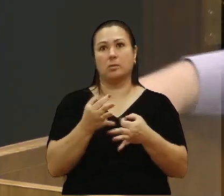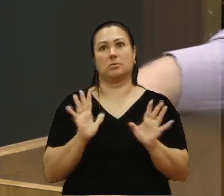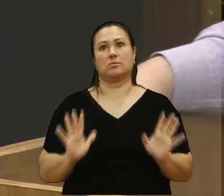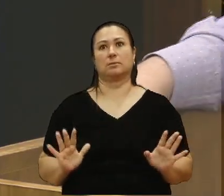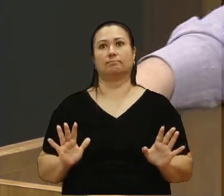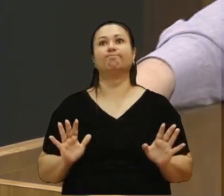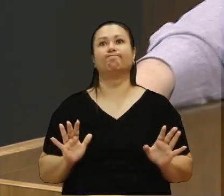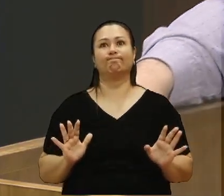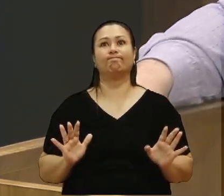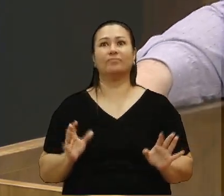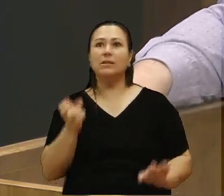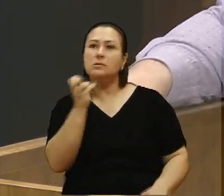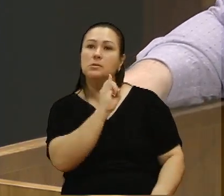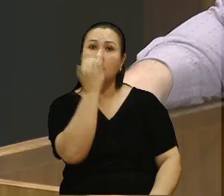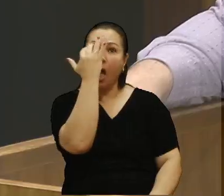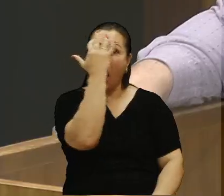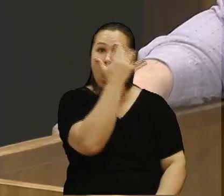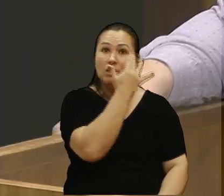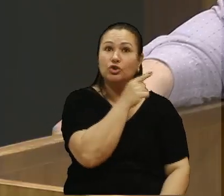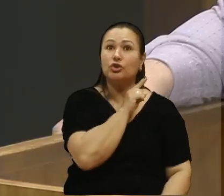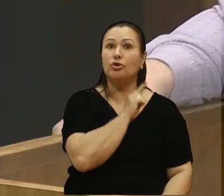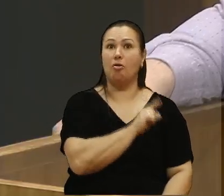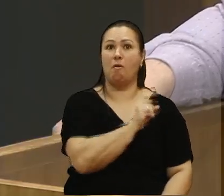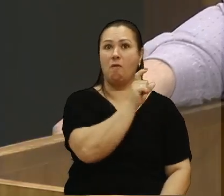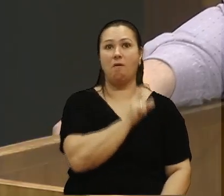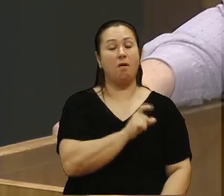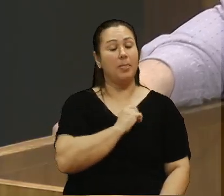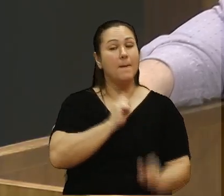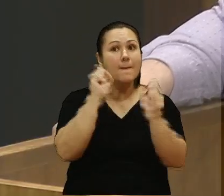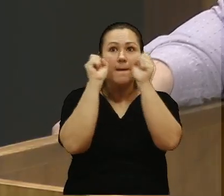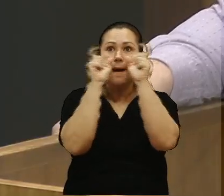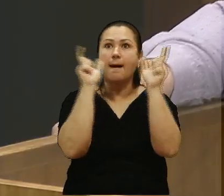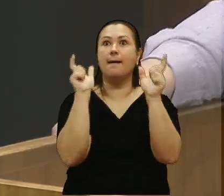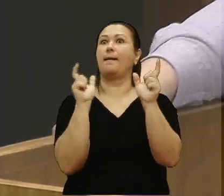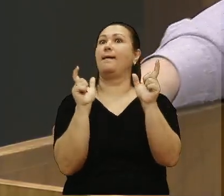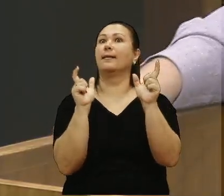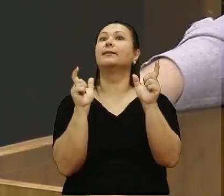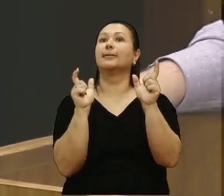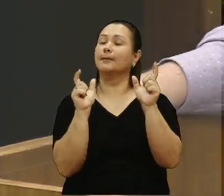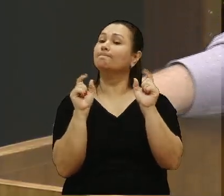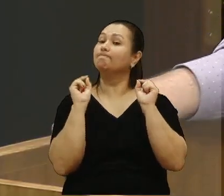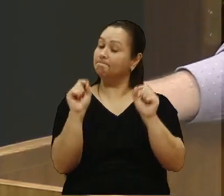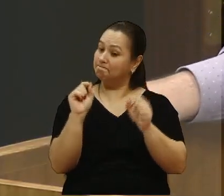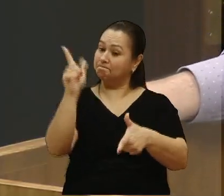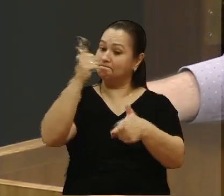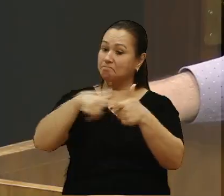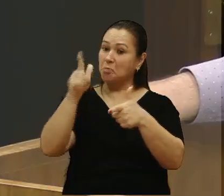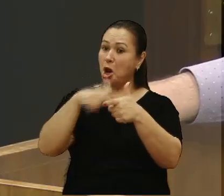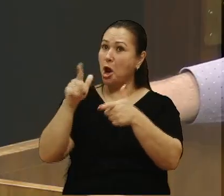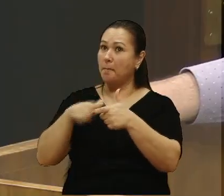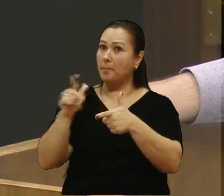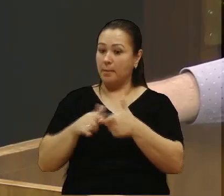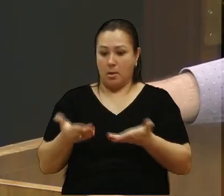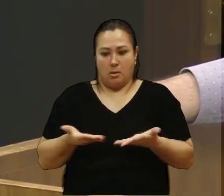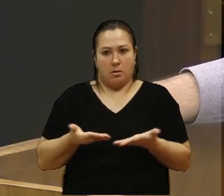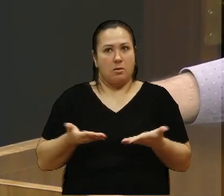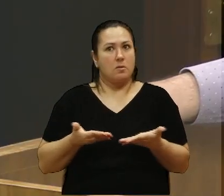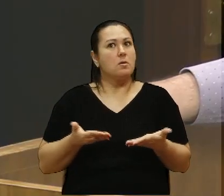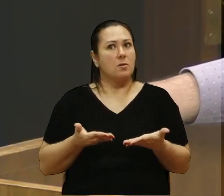E se o prefeito não se alertar, esse problema que ora